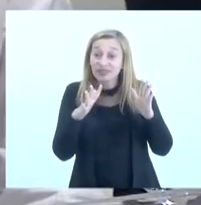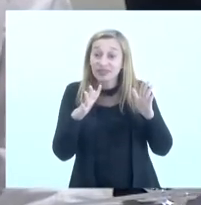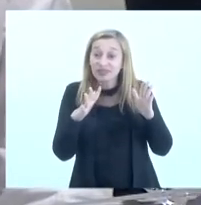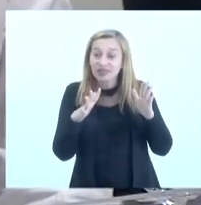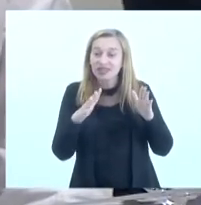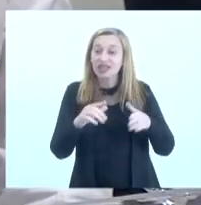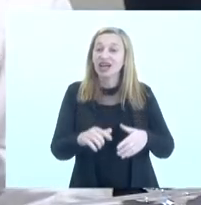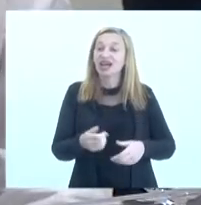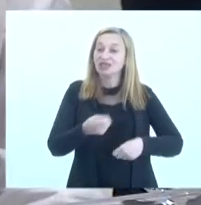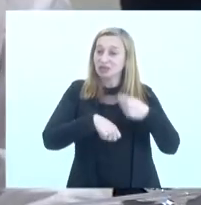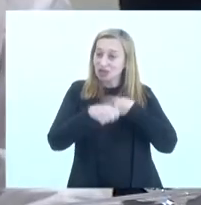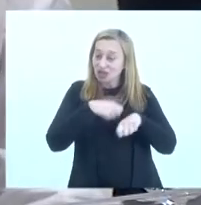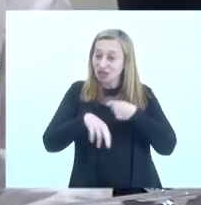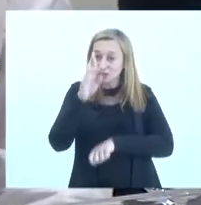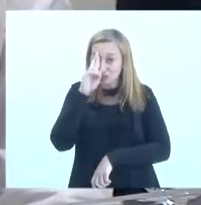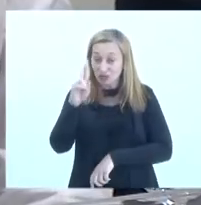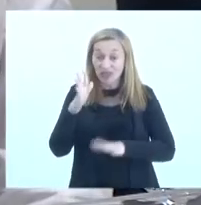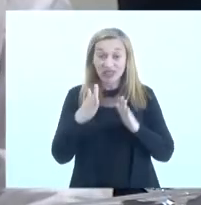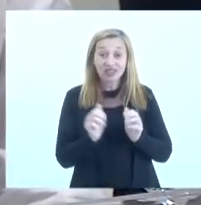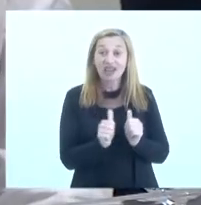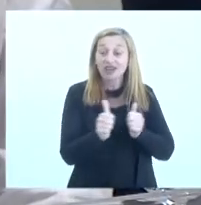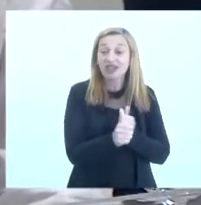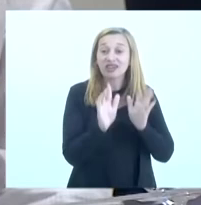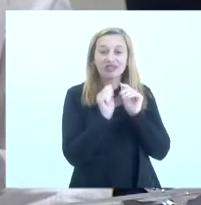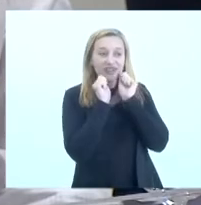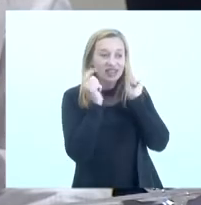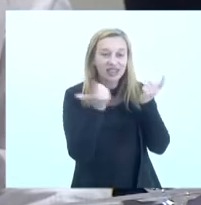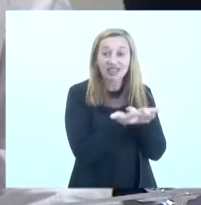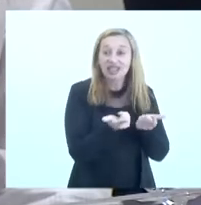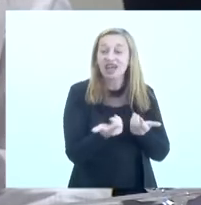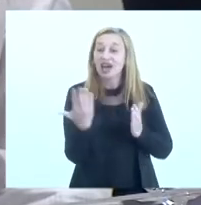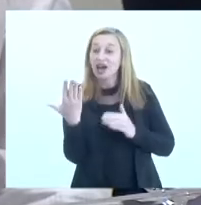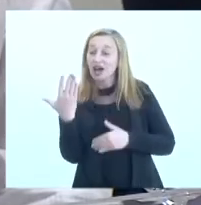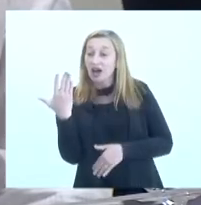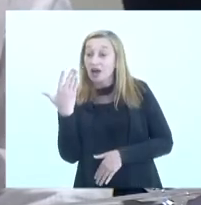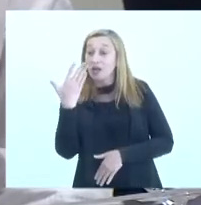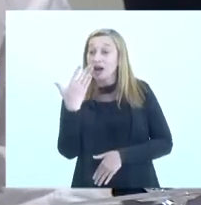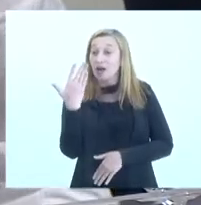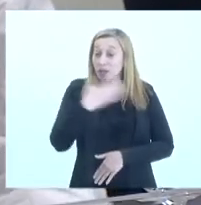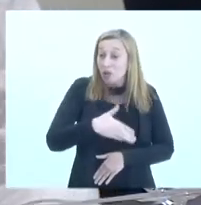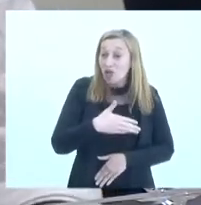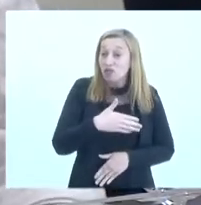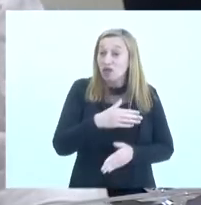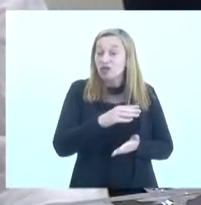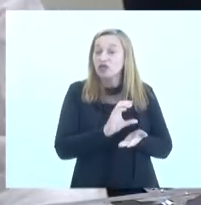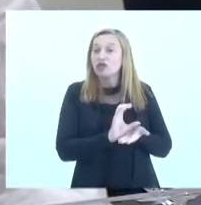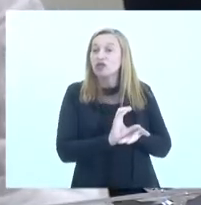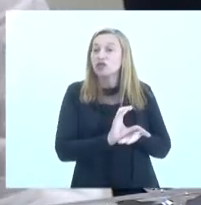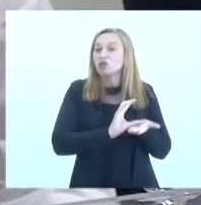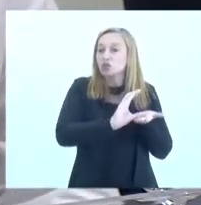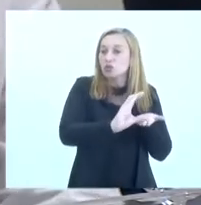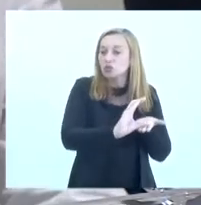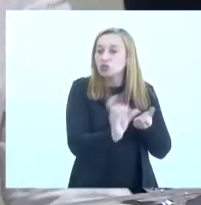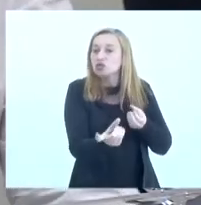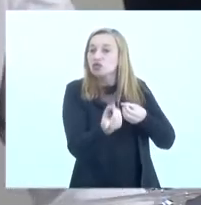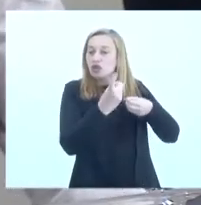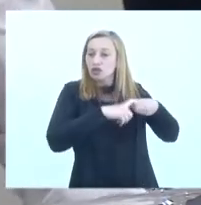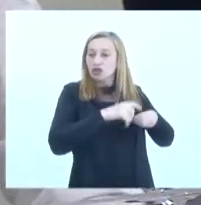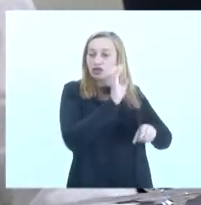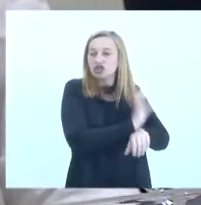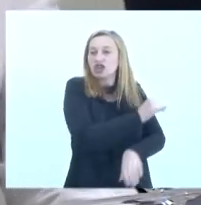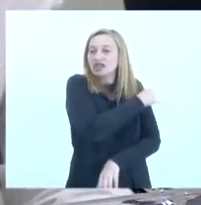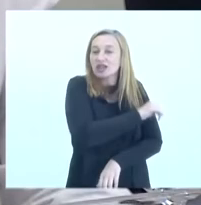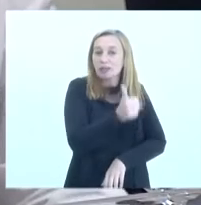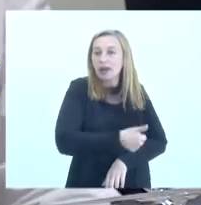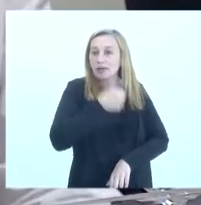você faz frente à Assembleia Legislativa. Prova disso foram os recursos devolvidos ao Estado do Rio de Janeiro para melhorar